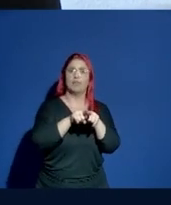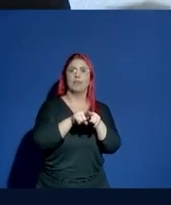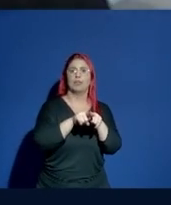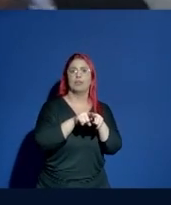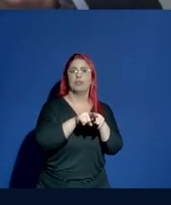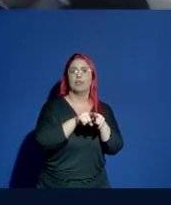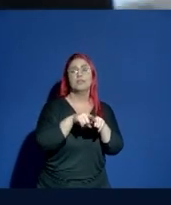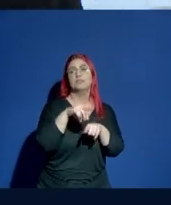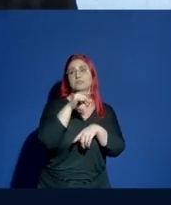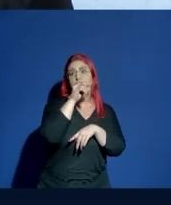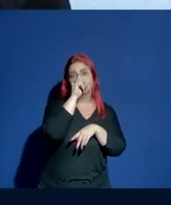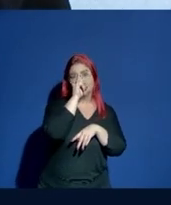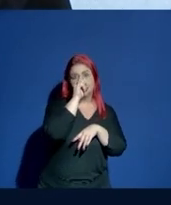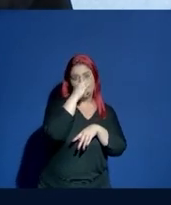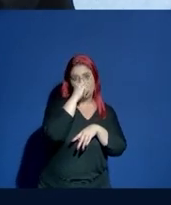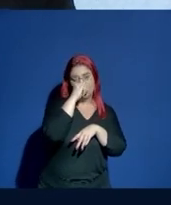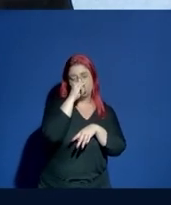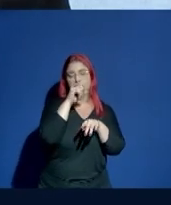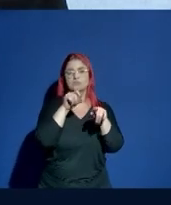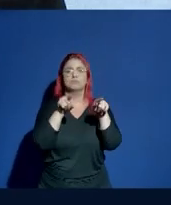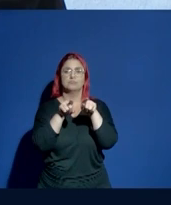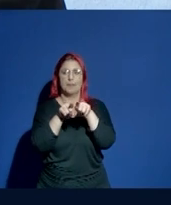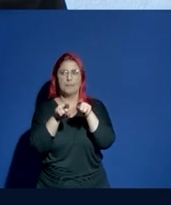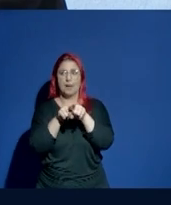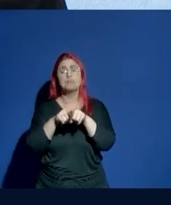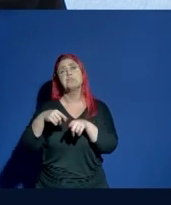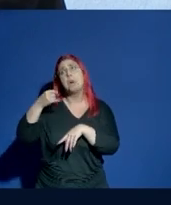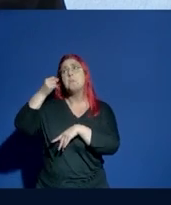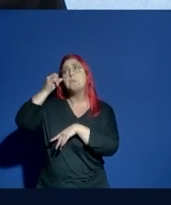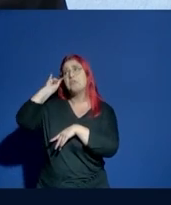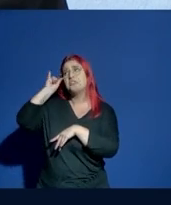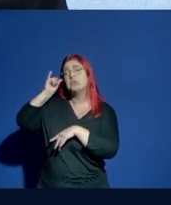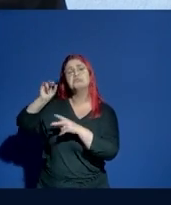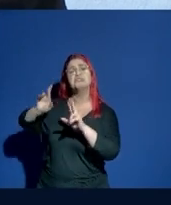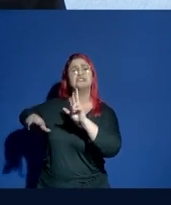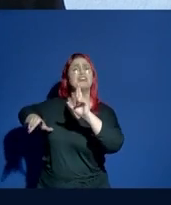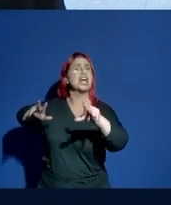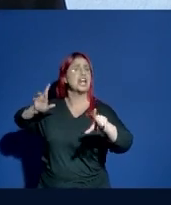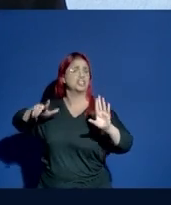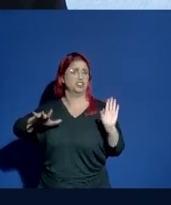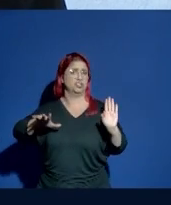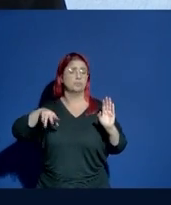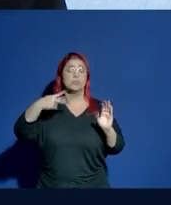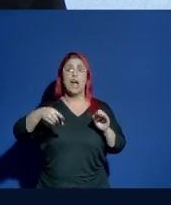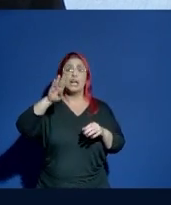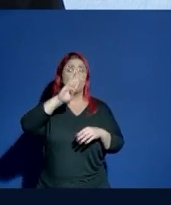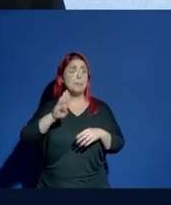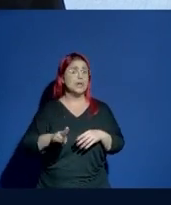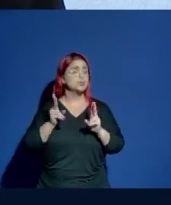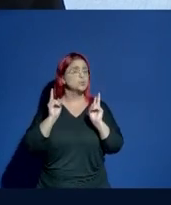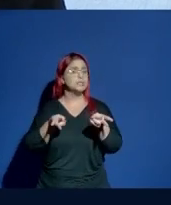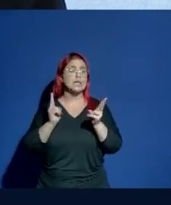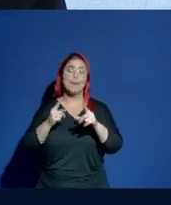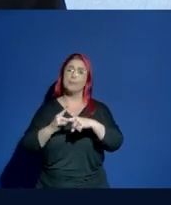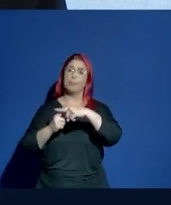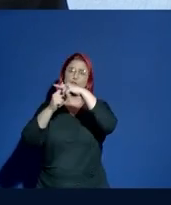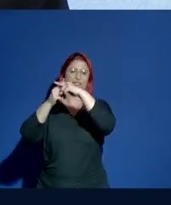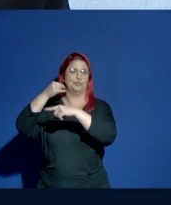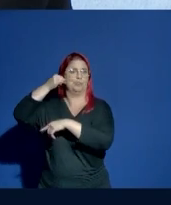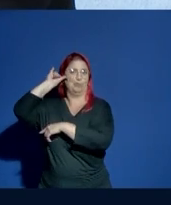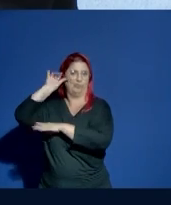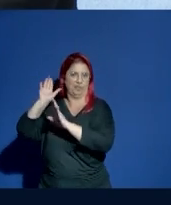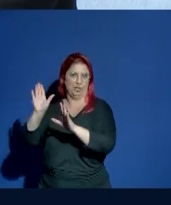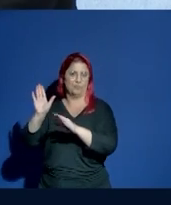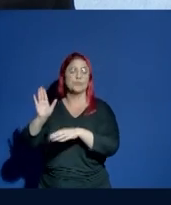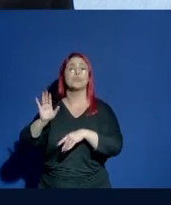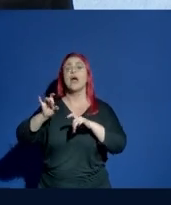ajustando. Então, é uma questão de ajuste no momento. O bovino, eu vejo ciclos diferentes. O Brasil, um ciclo muito positivo, a